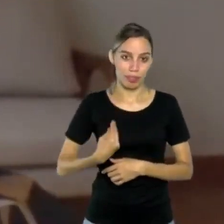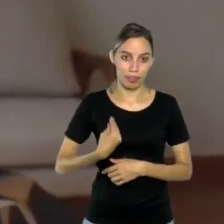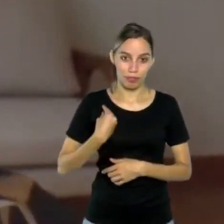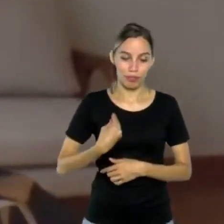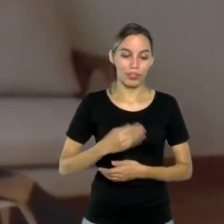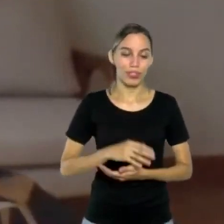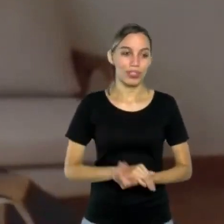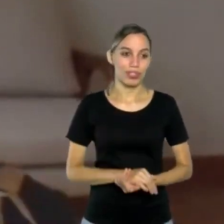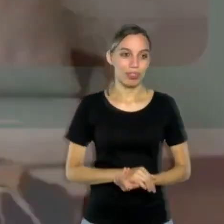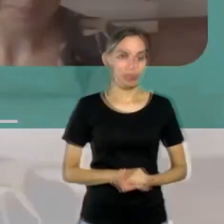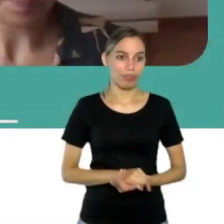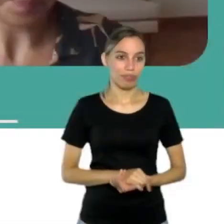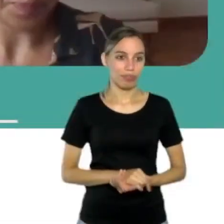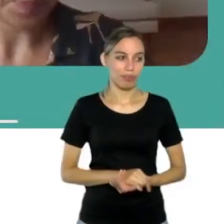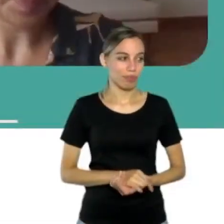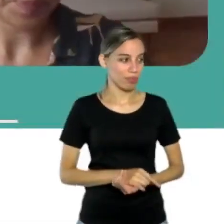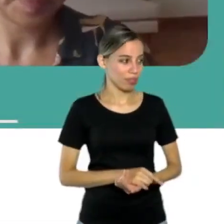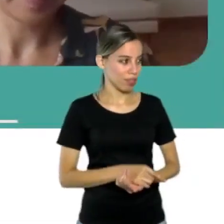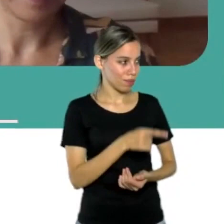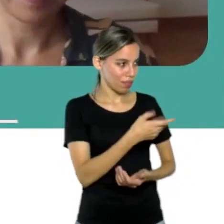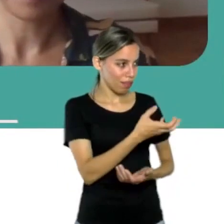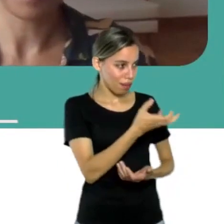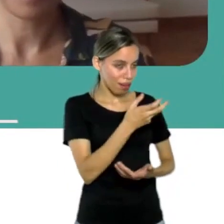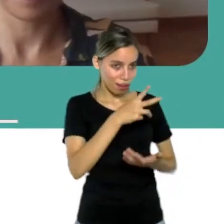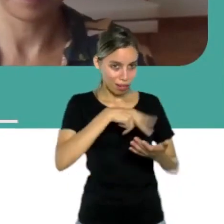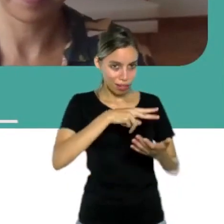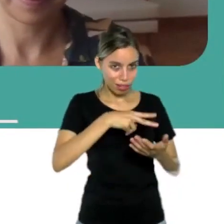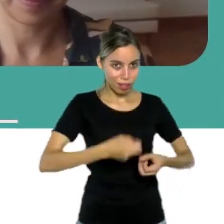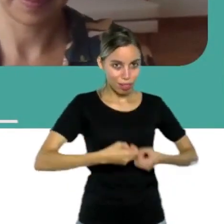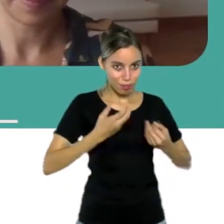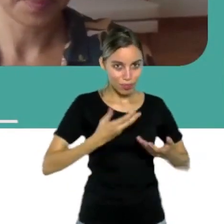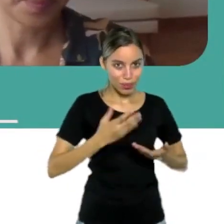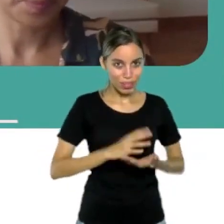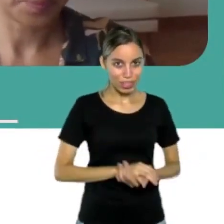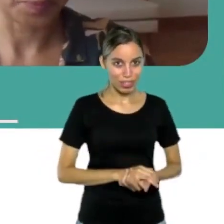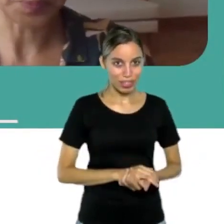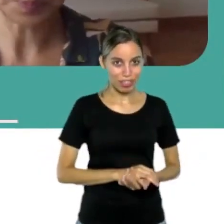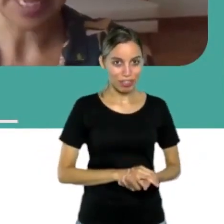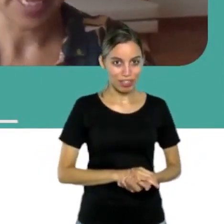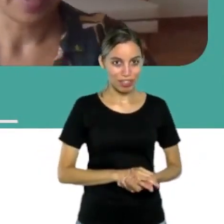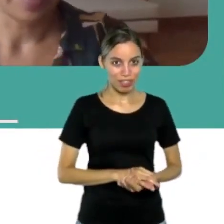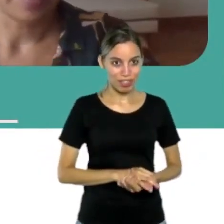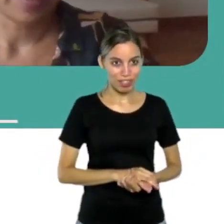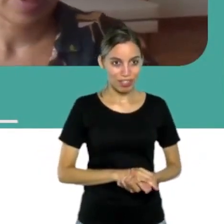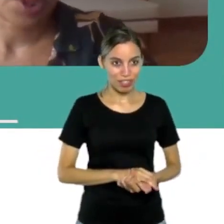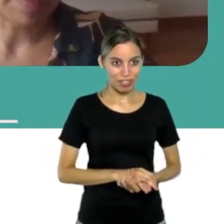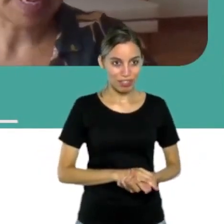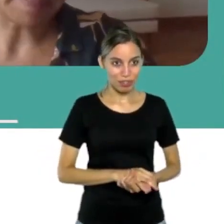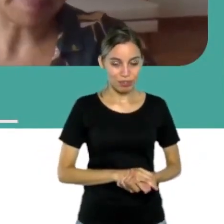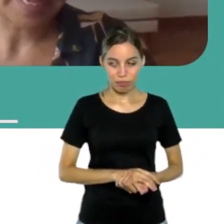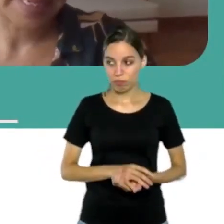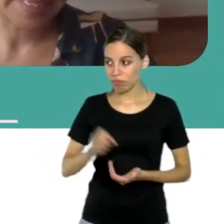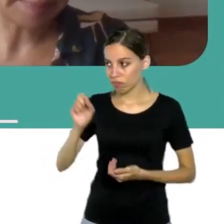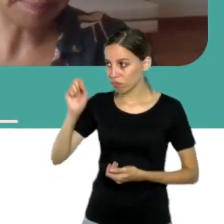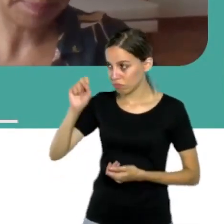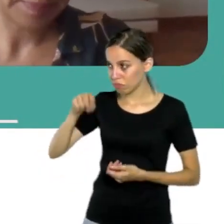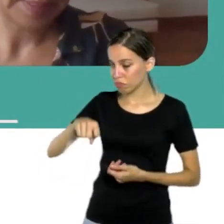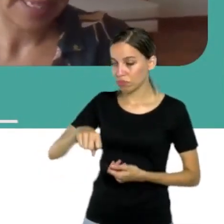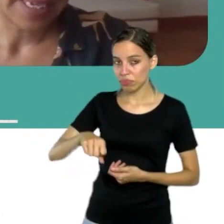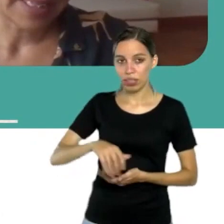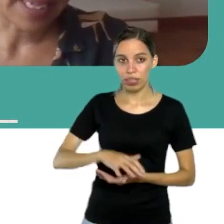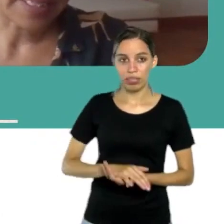quer ler esse poema que eu citei aqui? Uhum. Se chama